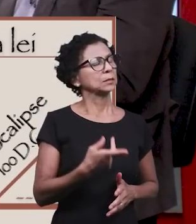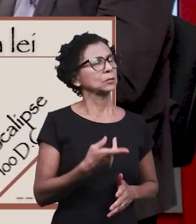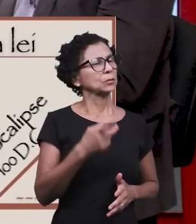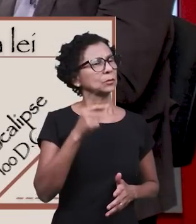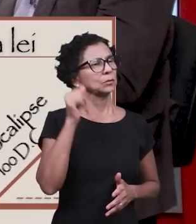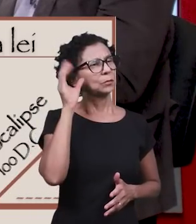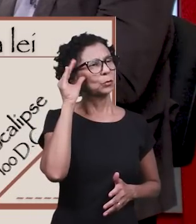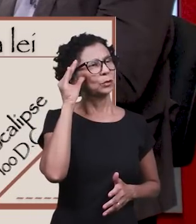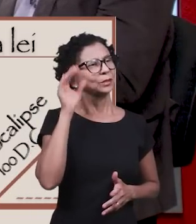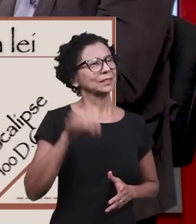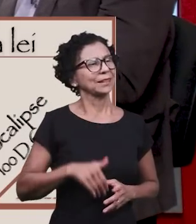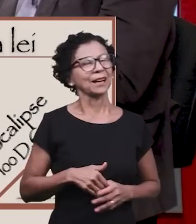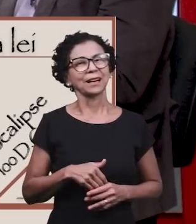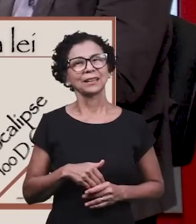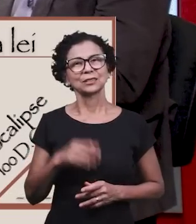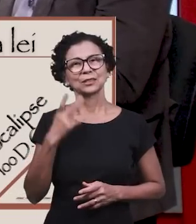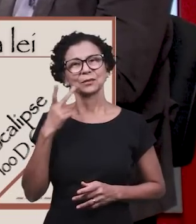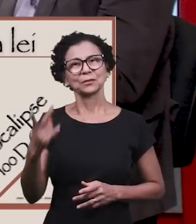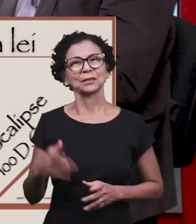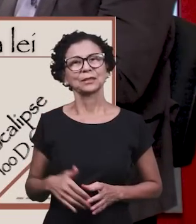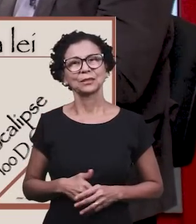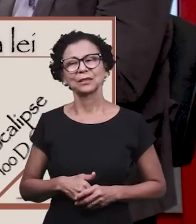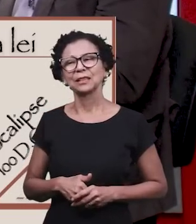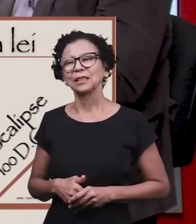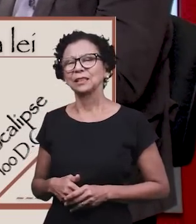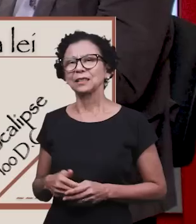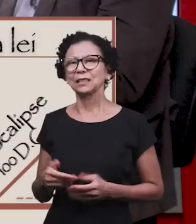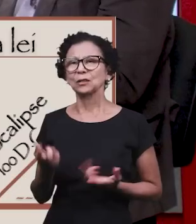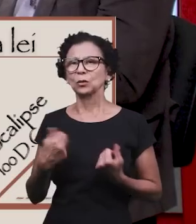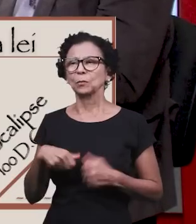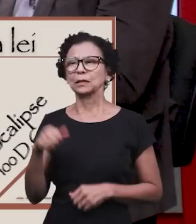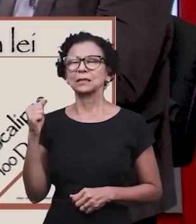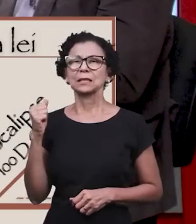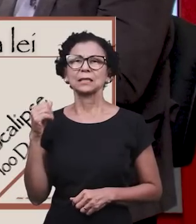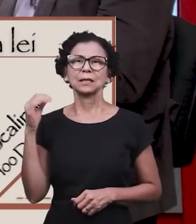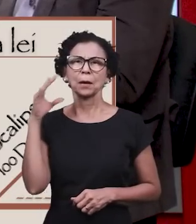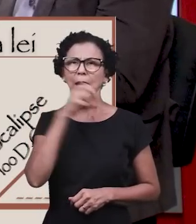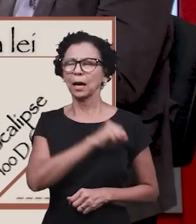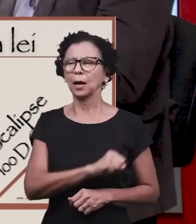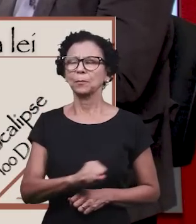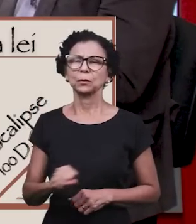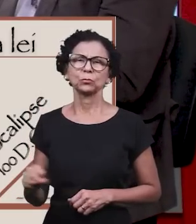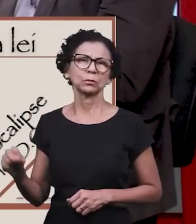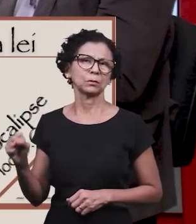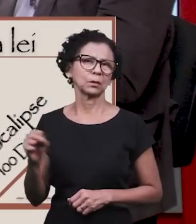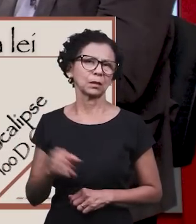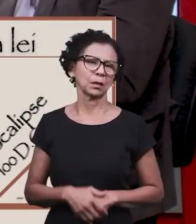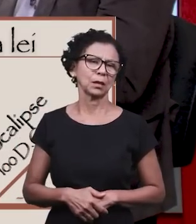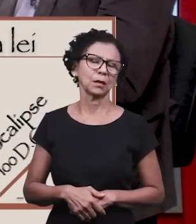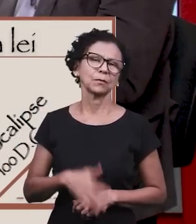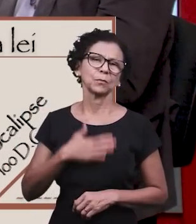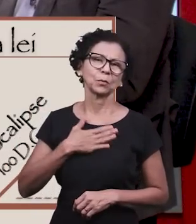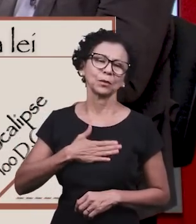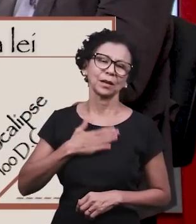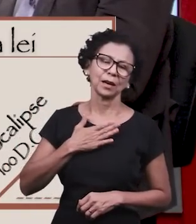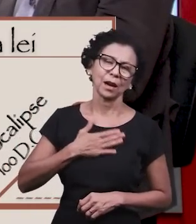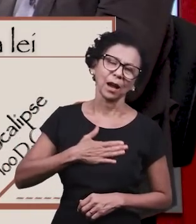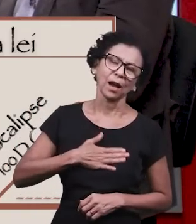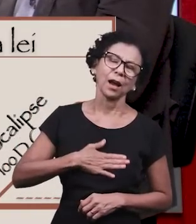nos ajudar com datas, porque nós estamos aqui no capítulo 12 de Gênesis, mas já